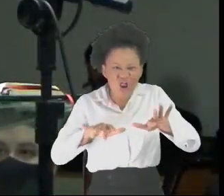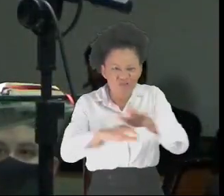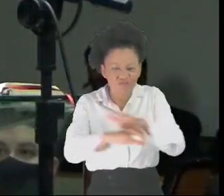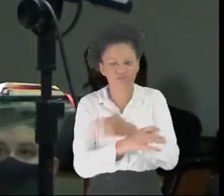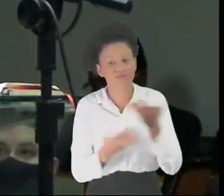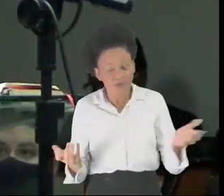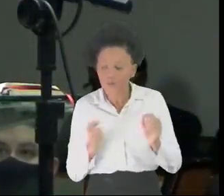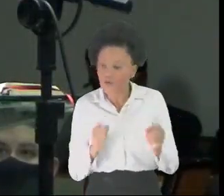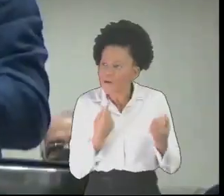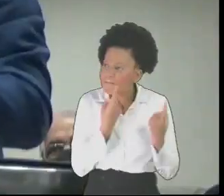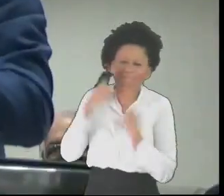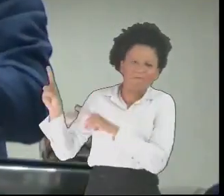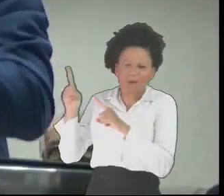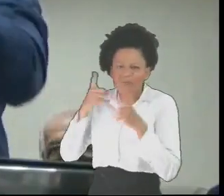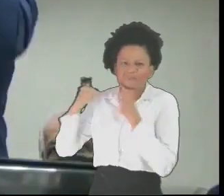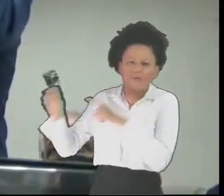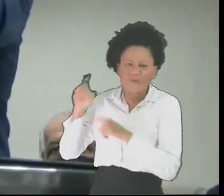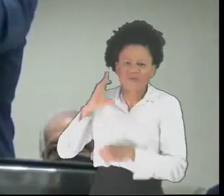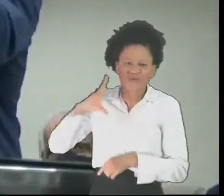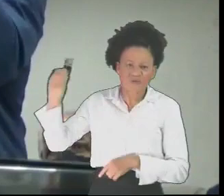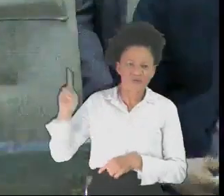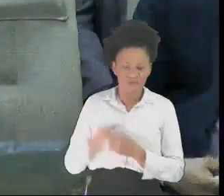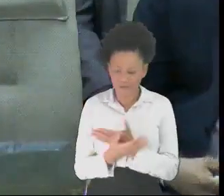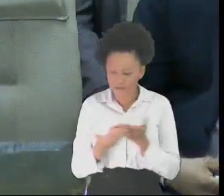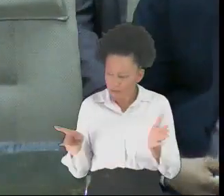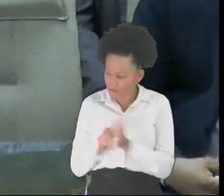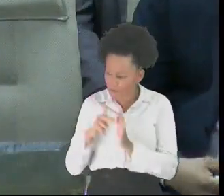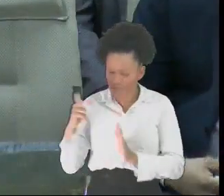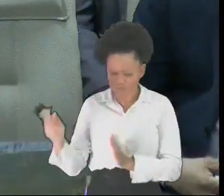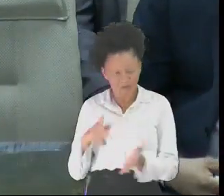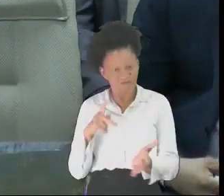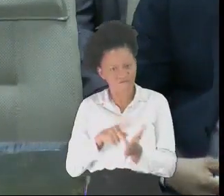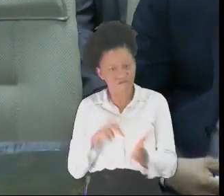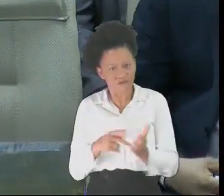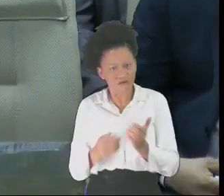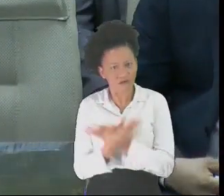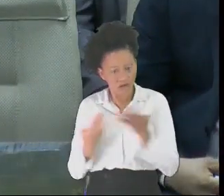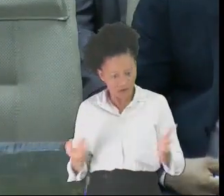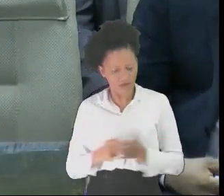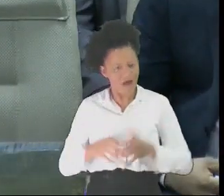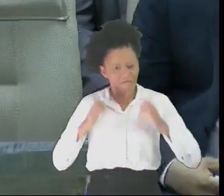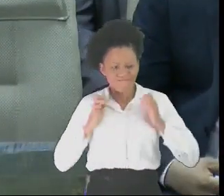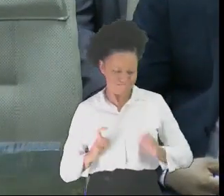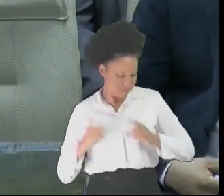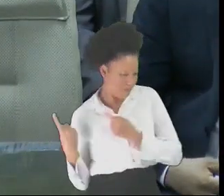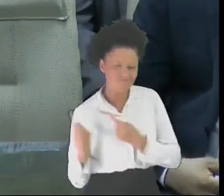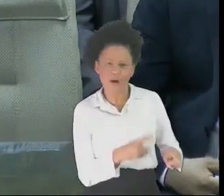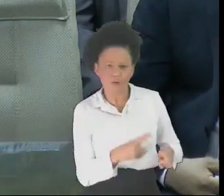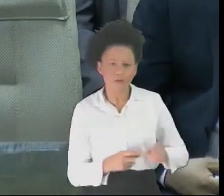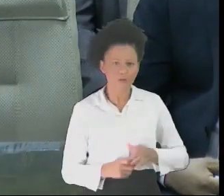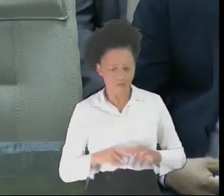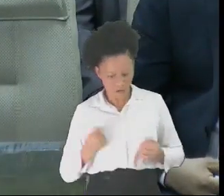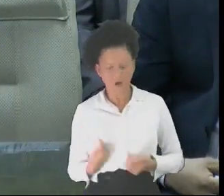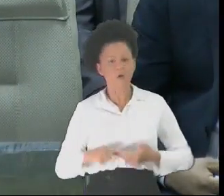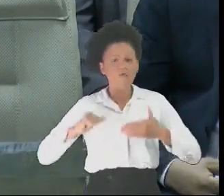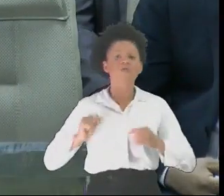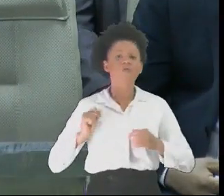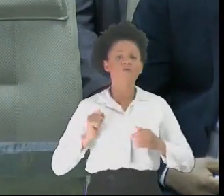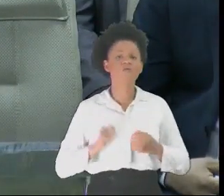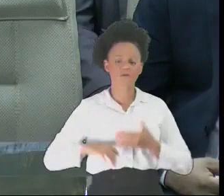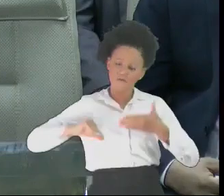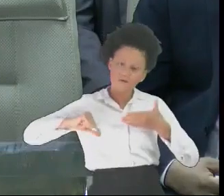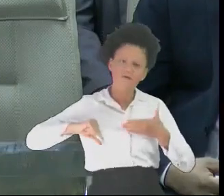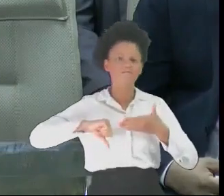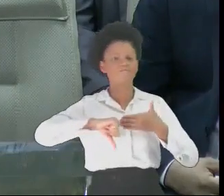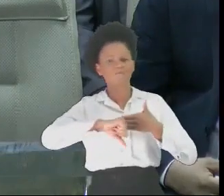São afrontas a Deus. São afrontas à verdade. São afrontas à ética. São afrontas à moral. São